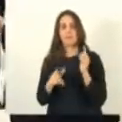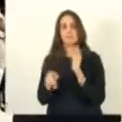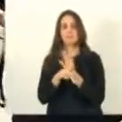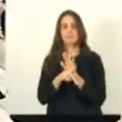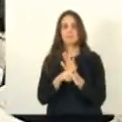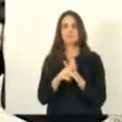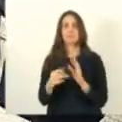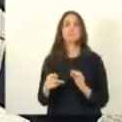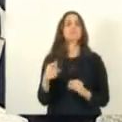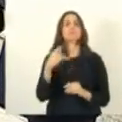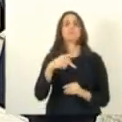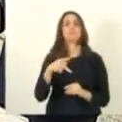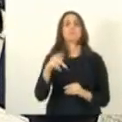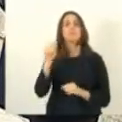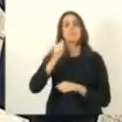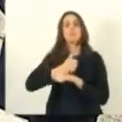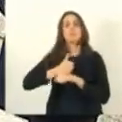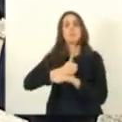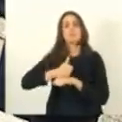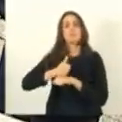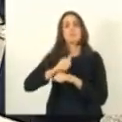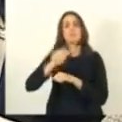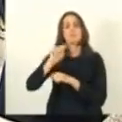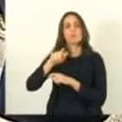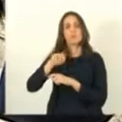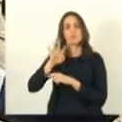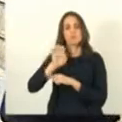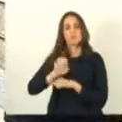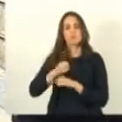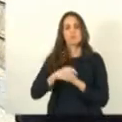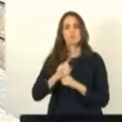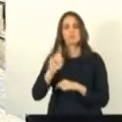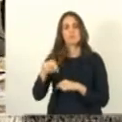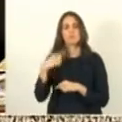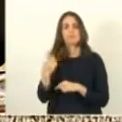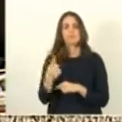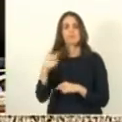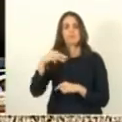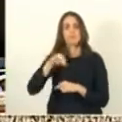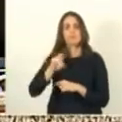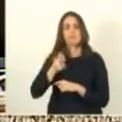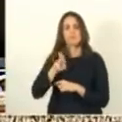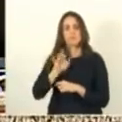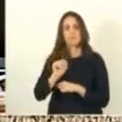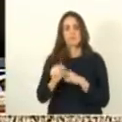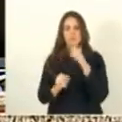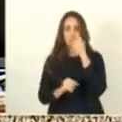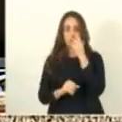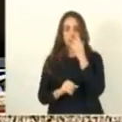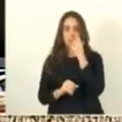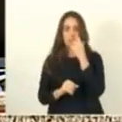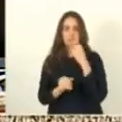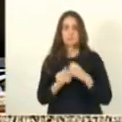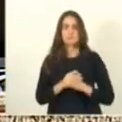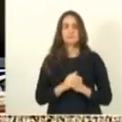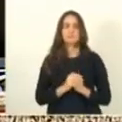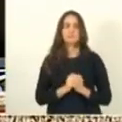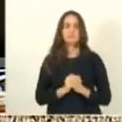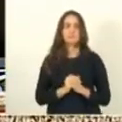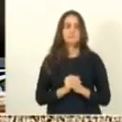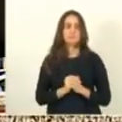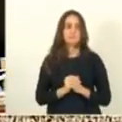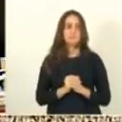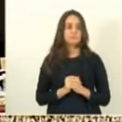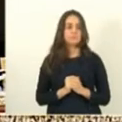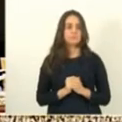agentes socioeducativos. Nós vamos ver agora na sequência como vai ficar. Deputado Marcos Madureira, deputado